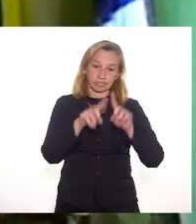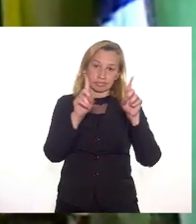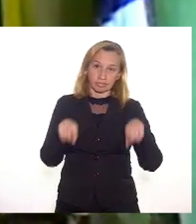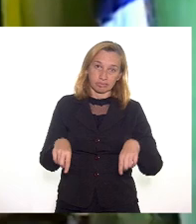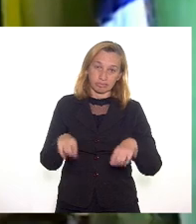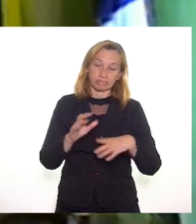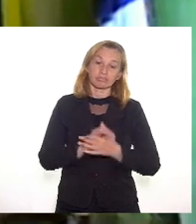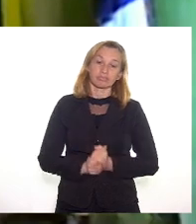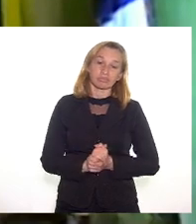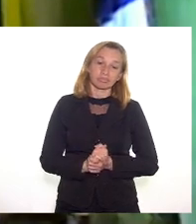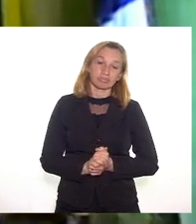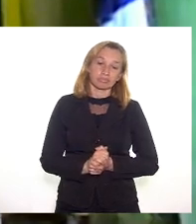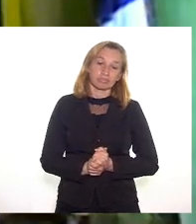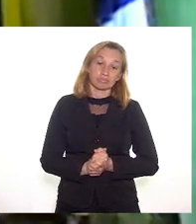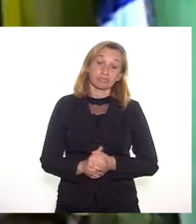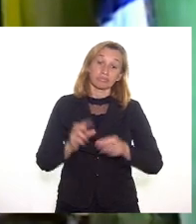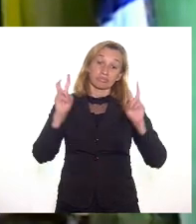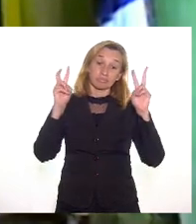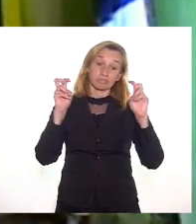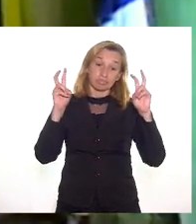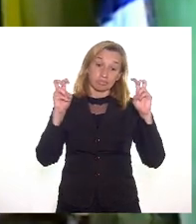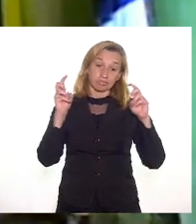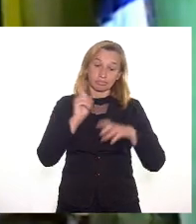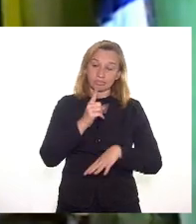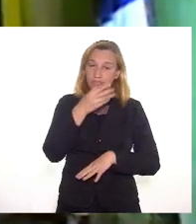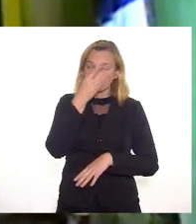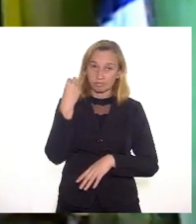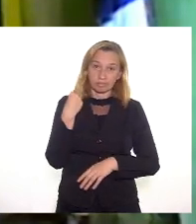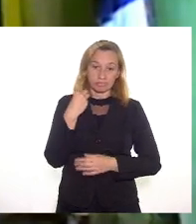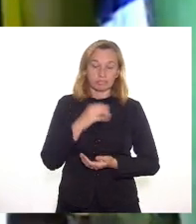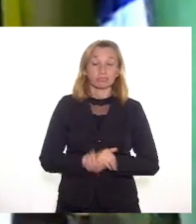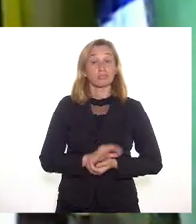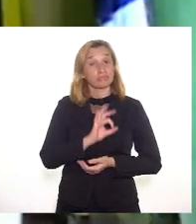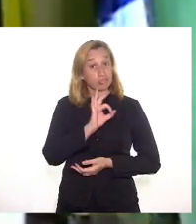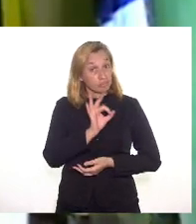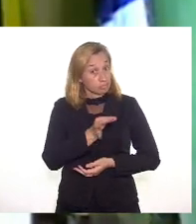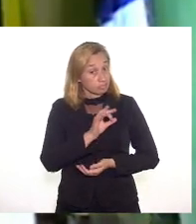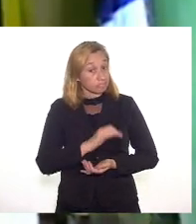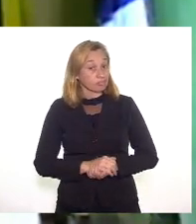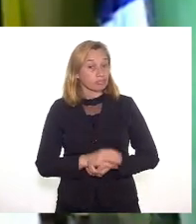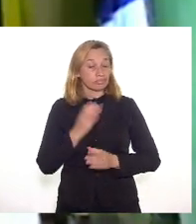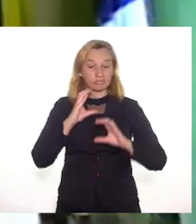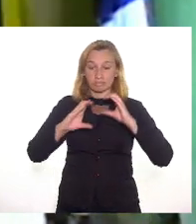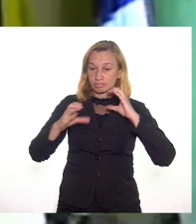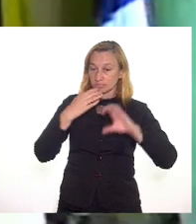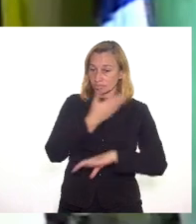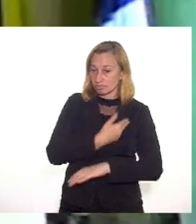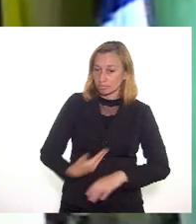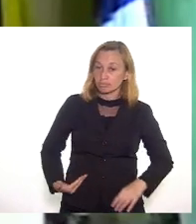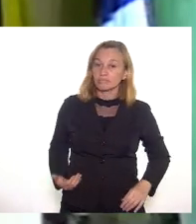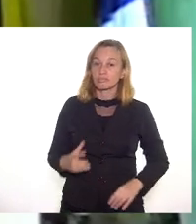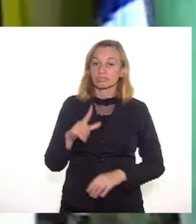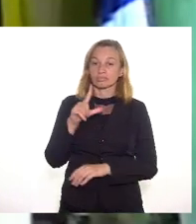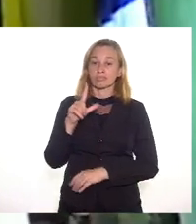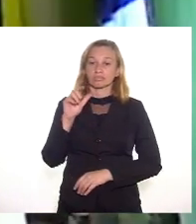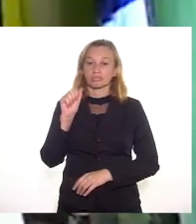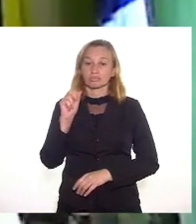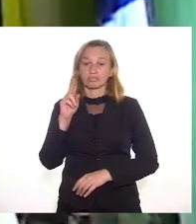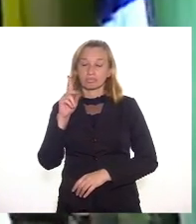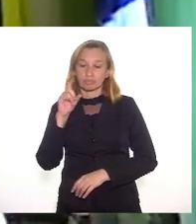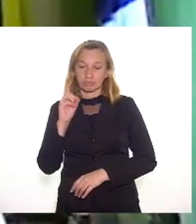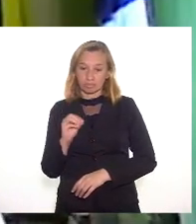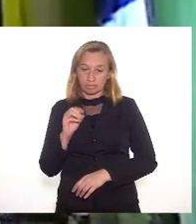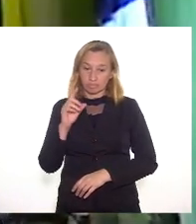é um tema que ele não abre mão. Aliás, o cantor governador Cláudio Castro quer,